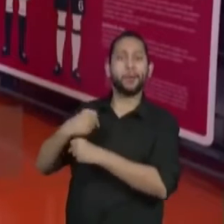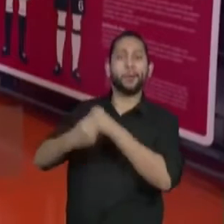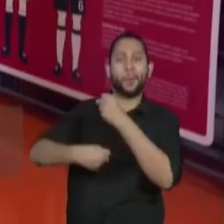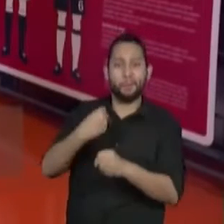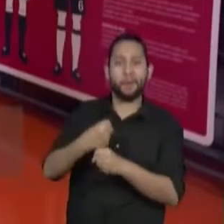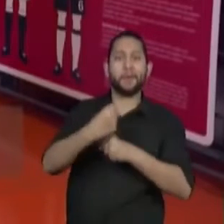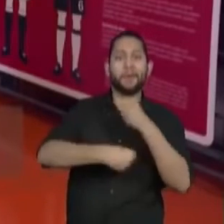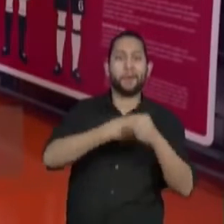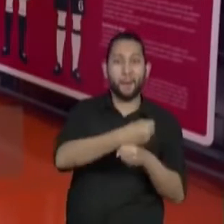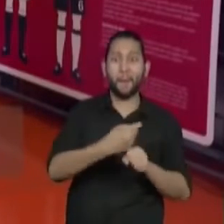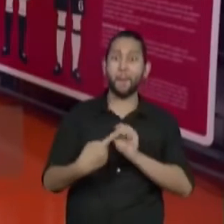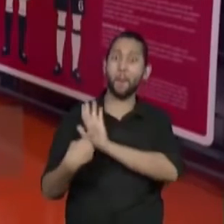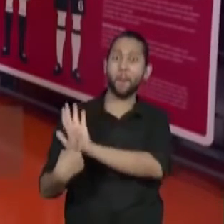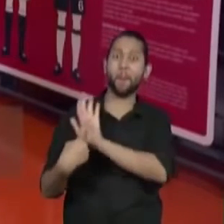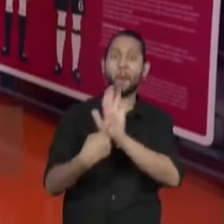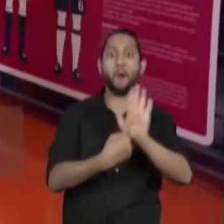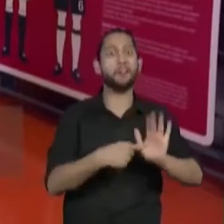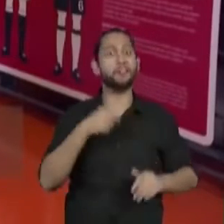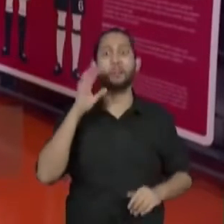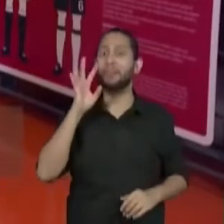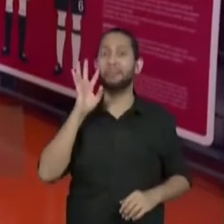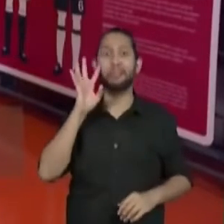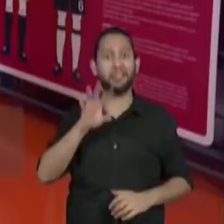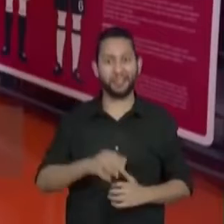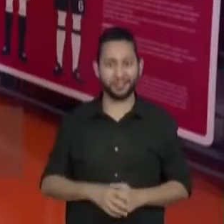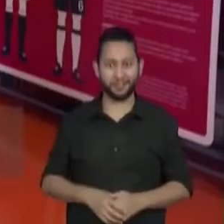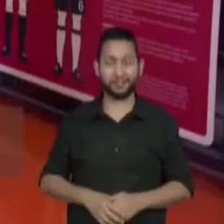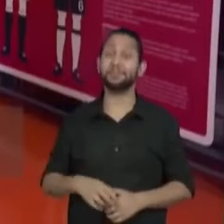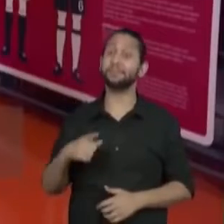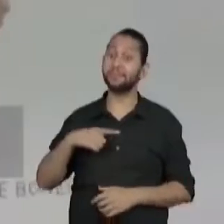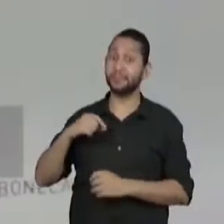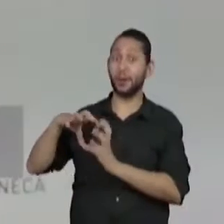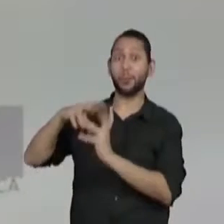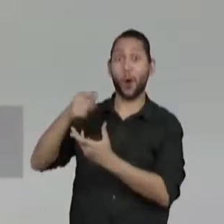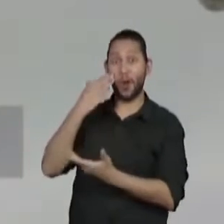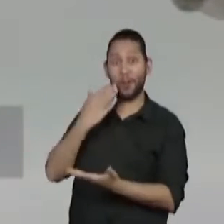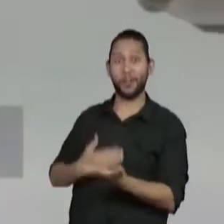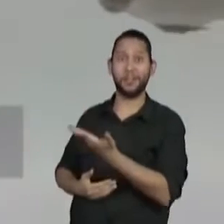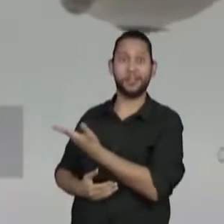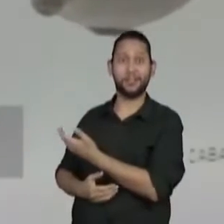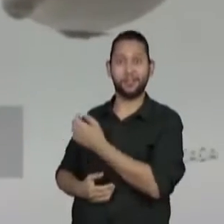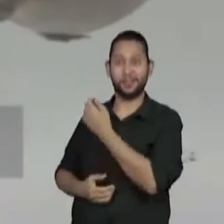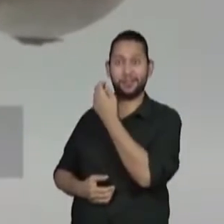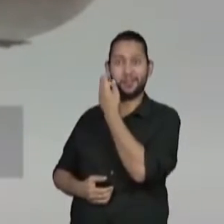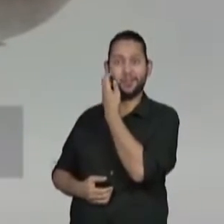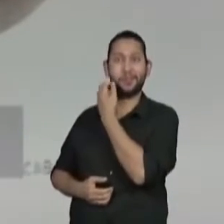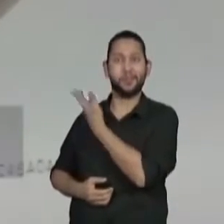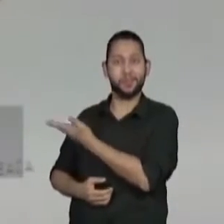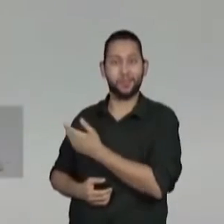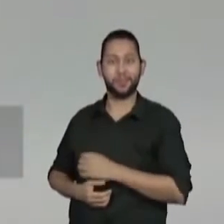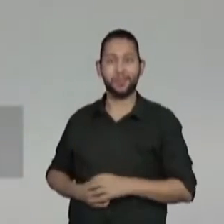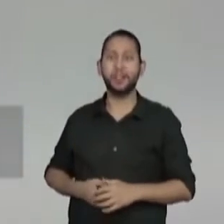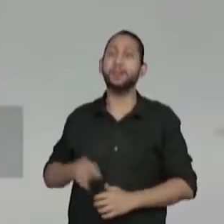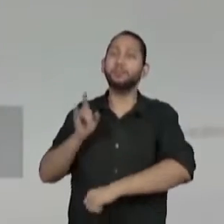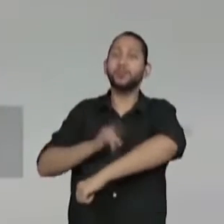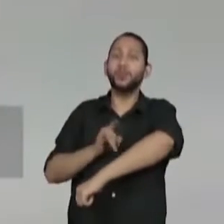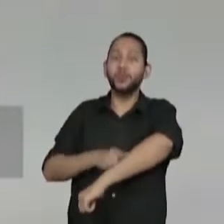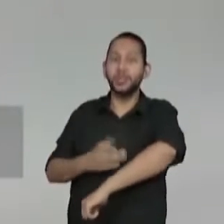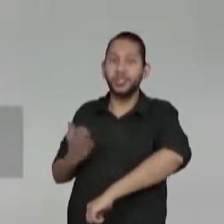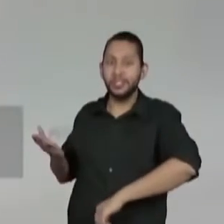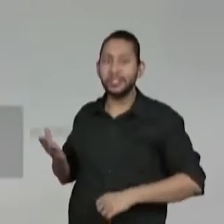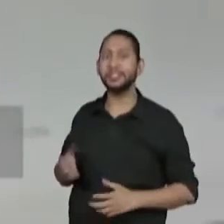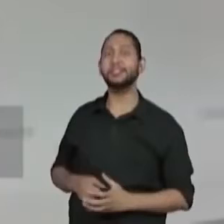foram passando. Isso é muito então, nós bacana. Temos a evolução das bolas, conforme nós falamos, e também